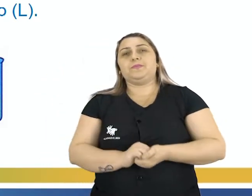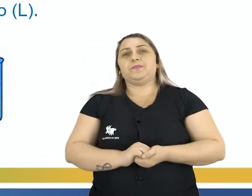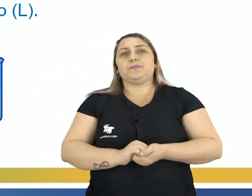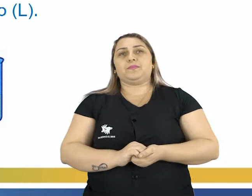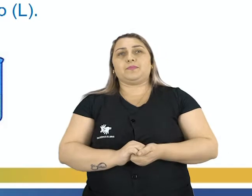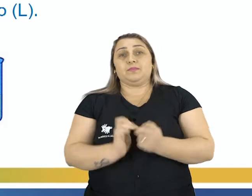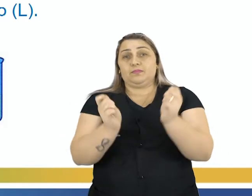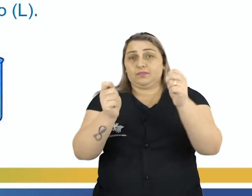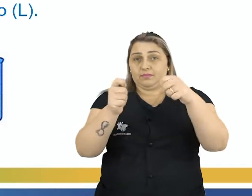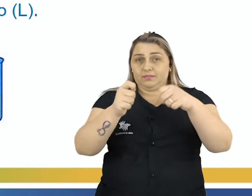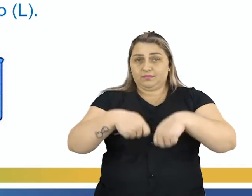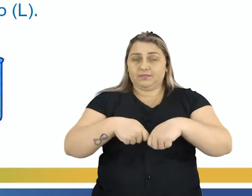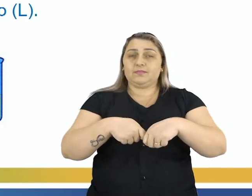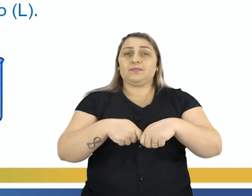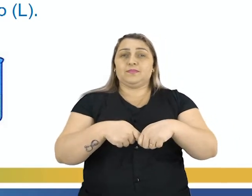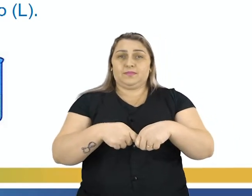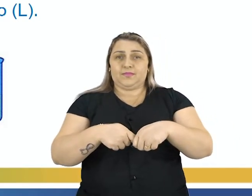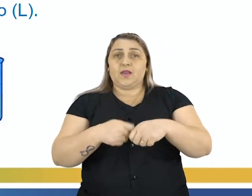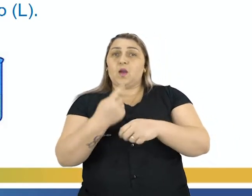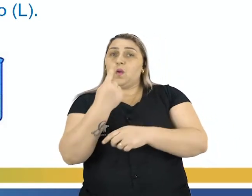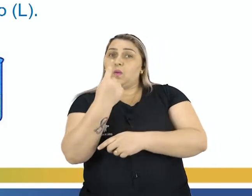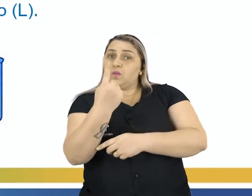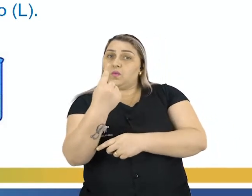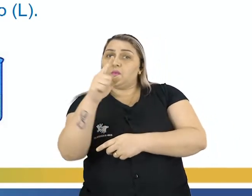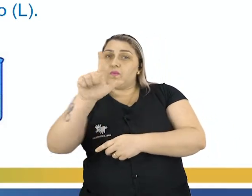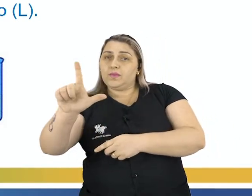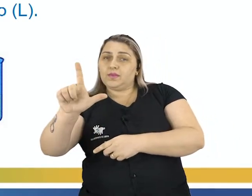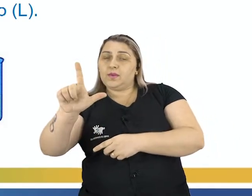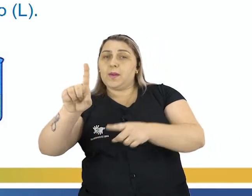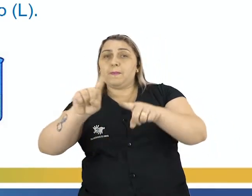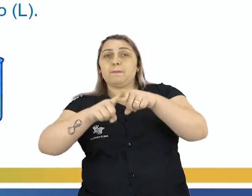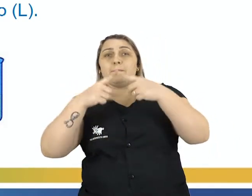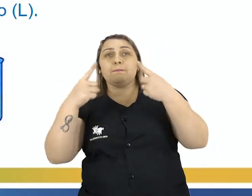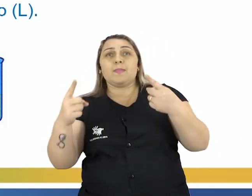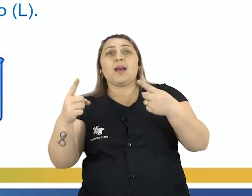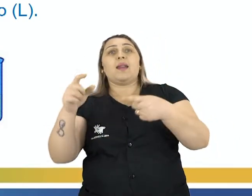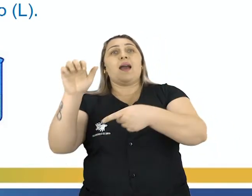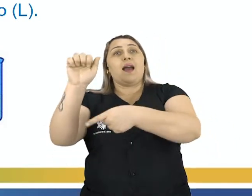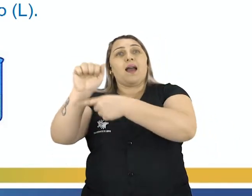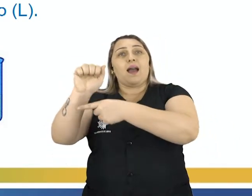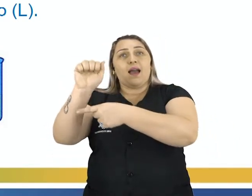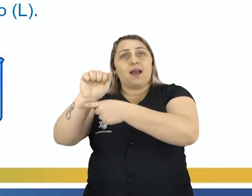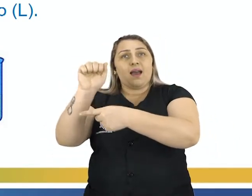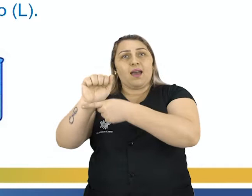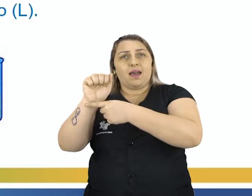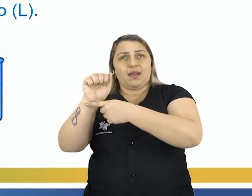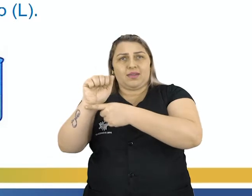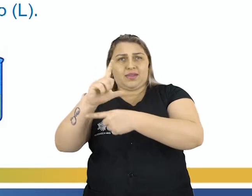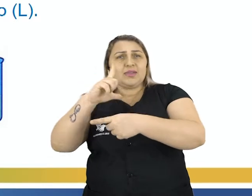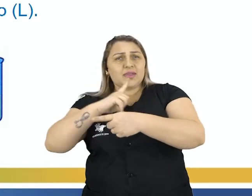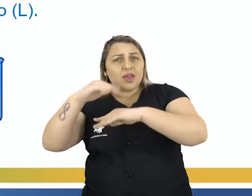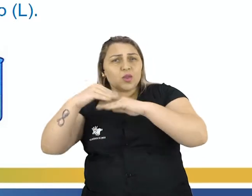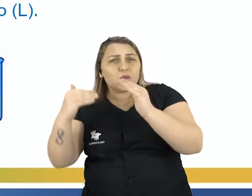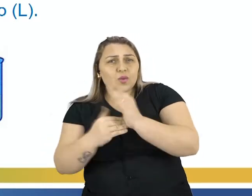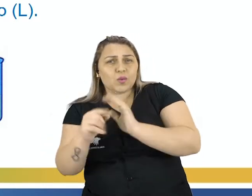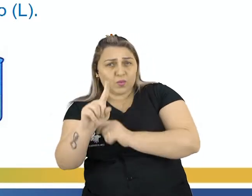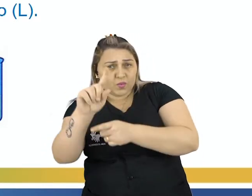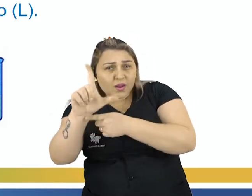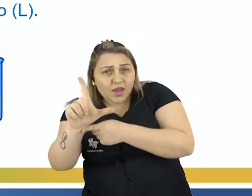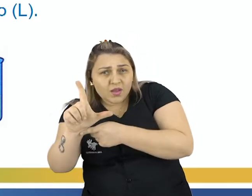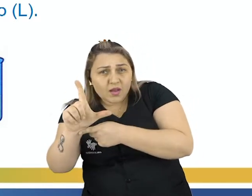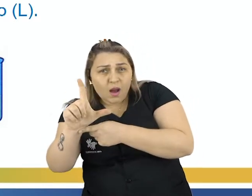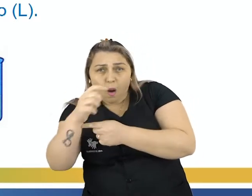A capacidade deles é para 1 litro, mas na letra A, contém todo 1 litro? Ele